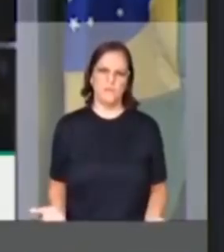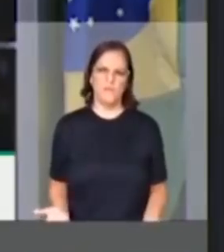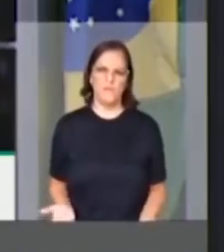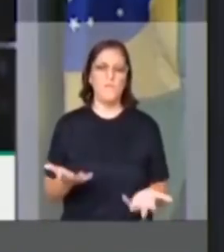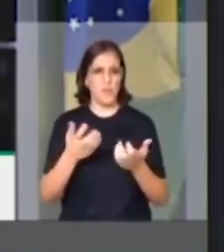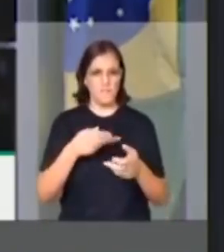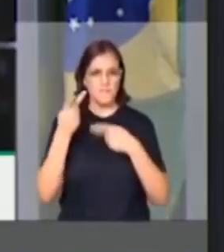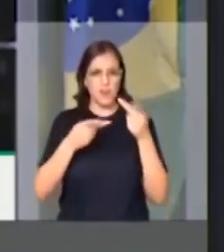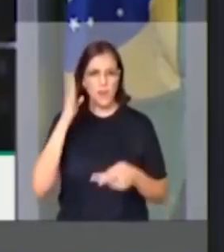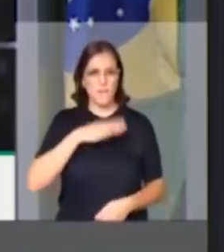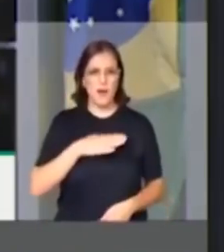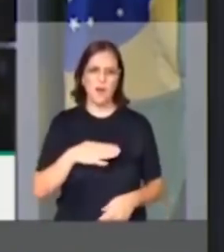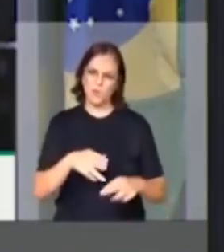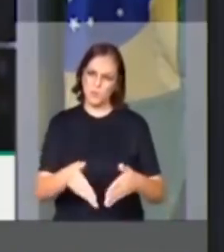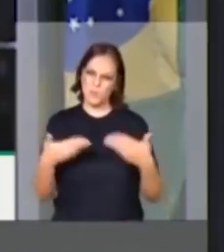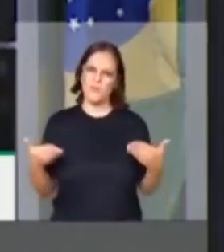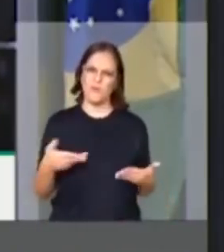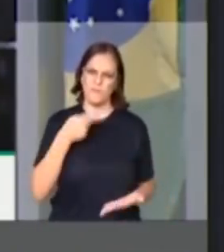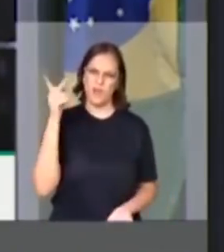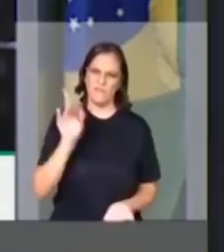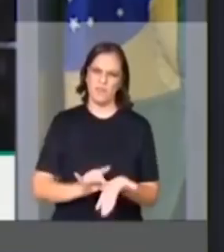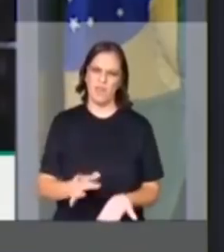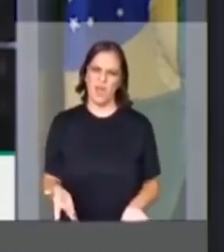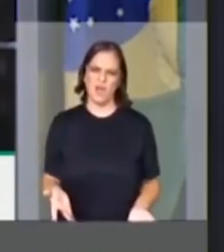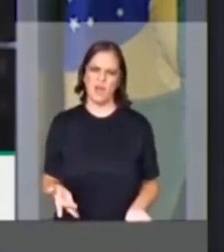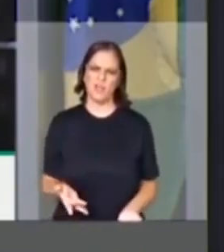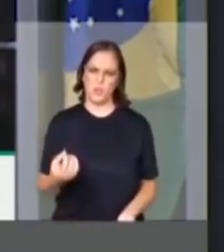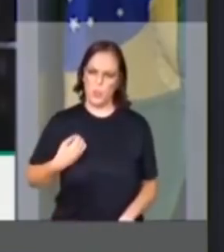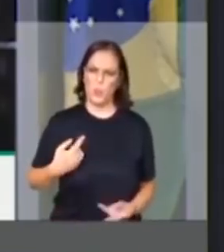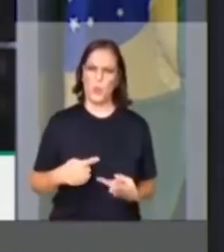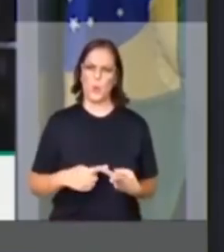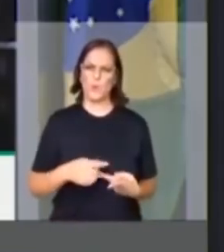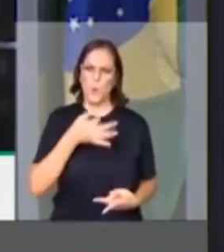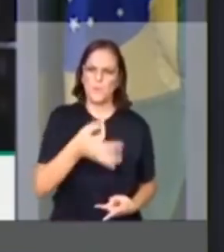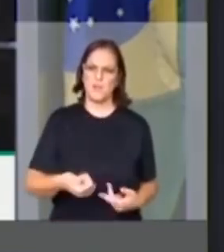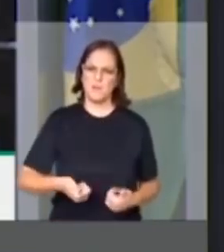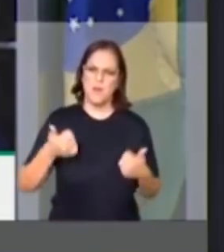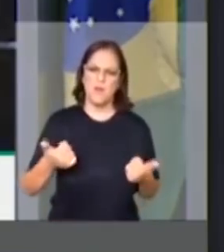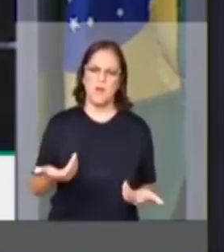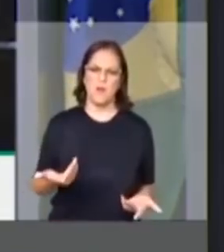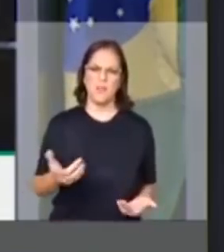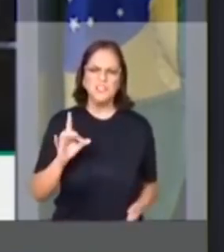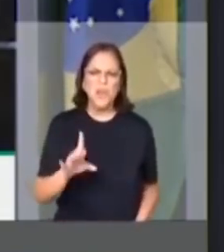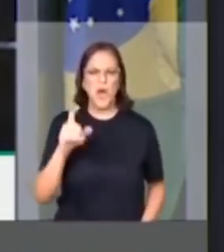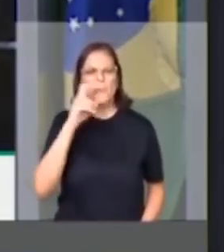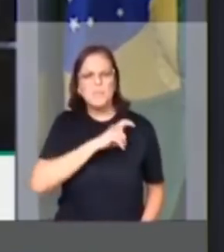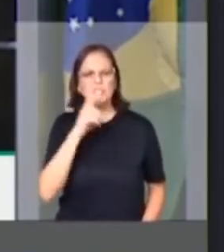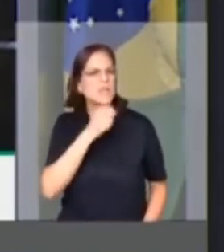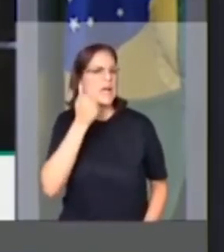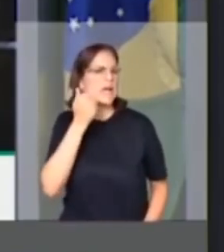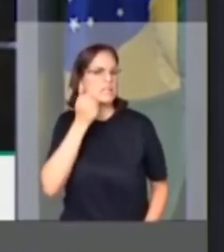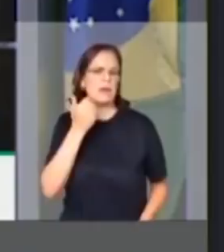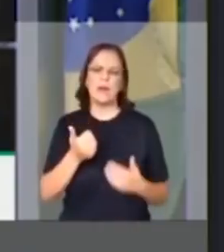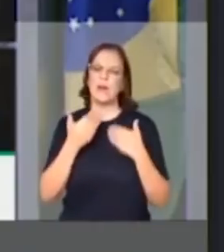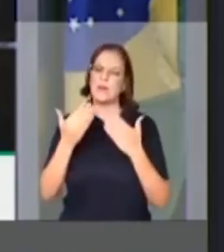querem atacar a reforma, ataquem com fatos, ataquem com números, tragam críticas construtivas. Só ficar com mentira e canalice